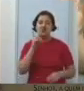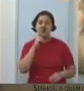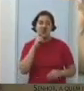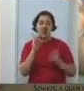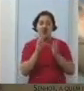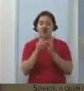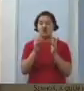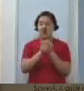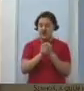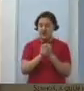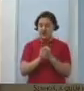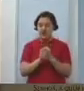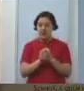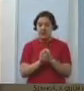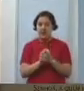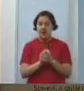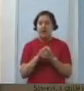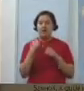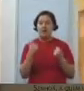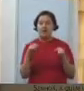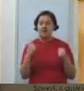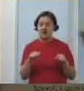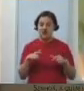casamento, para funcionar, precisa de uma